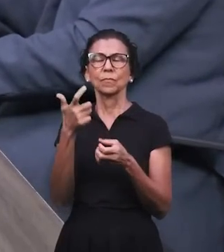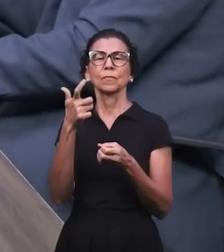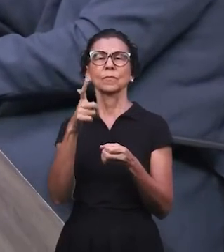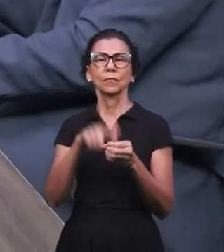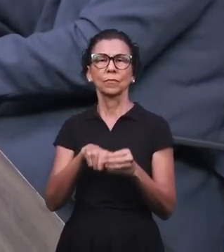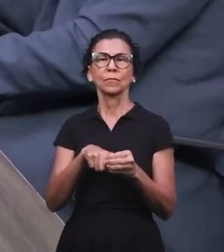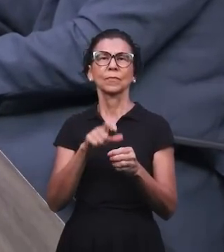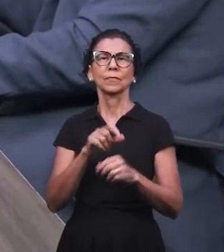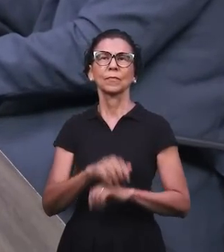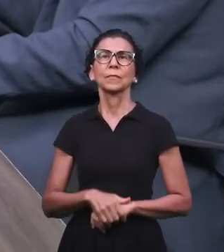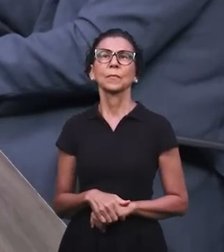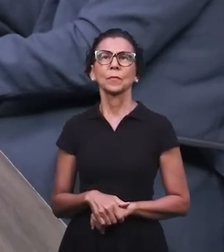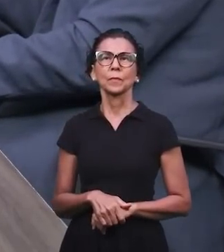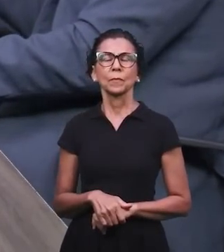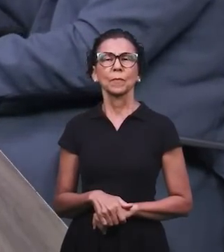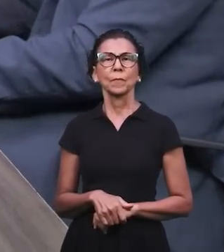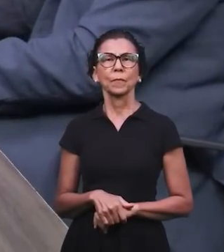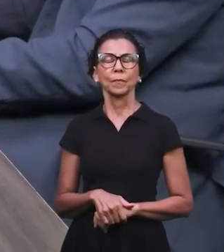retinir,